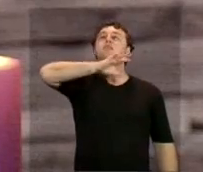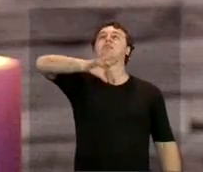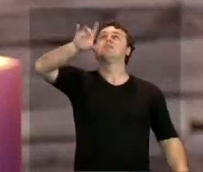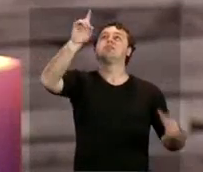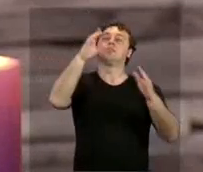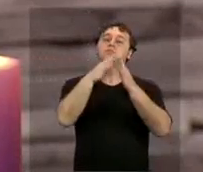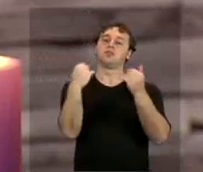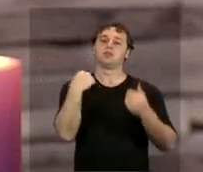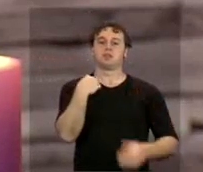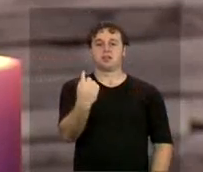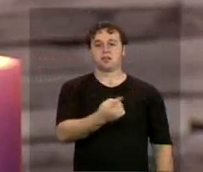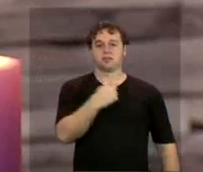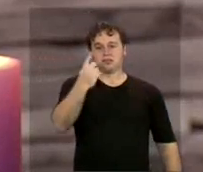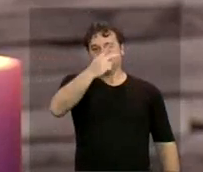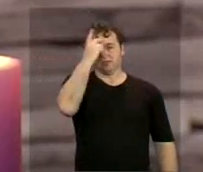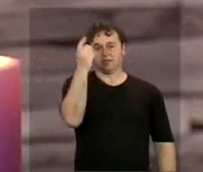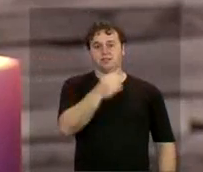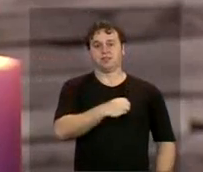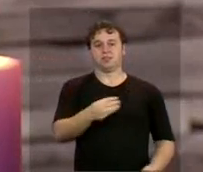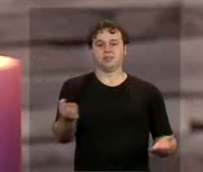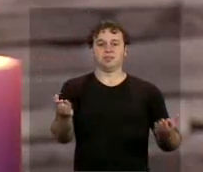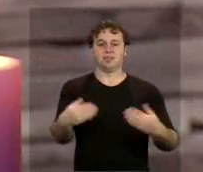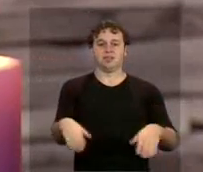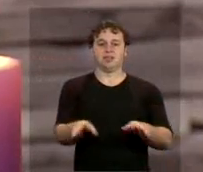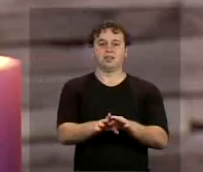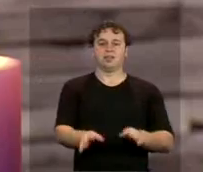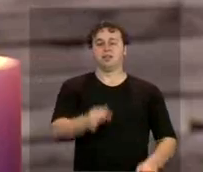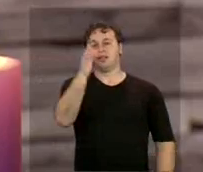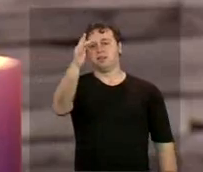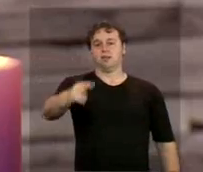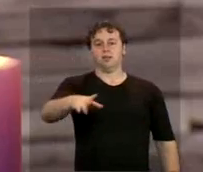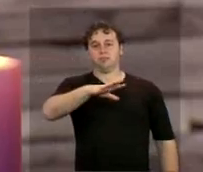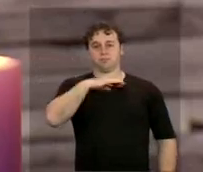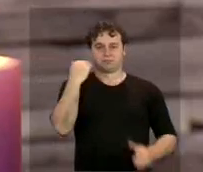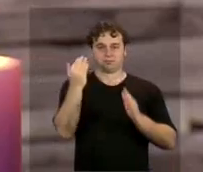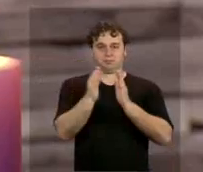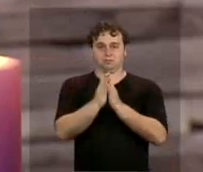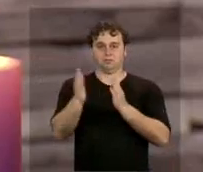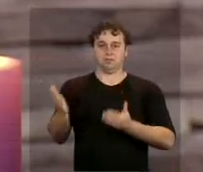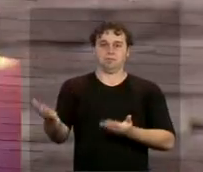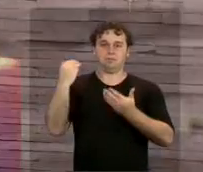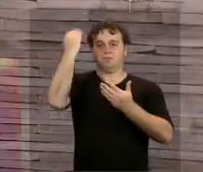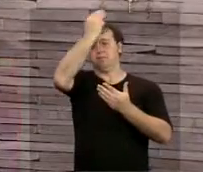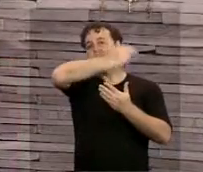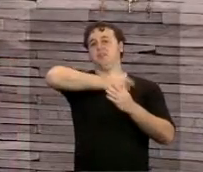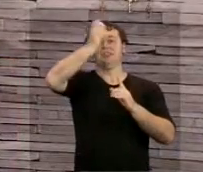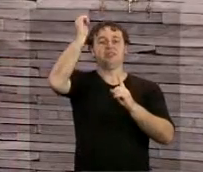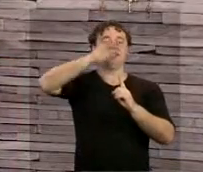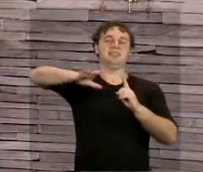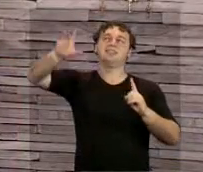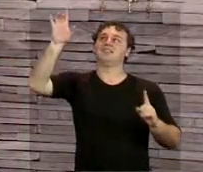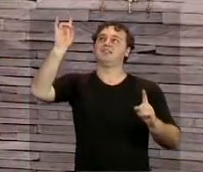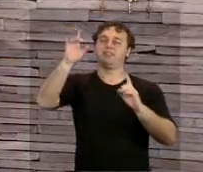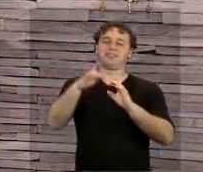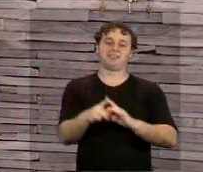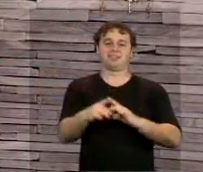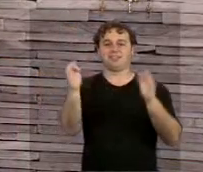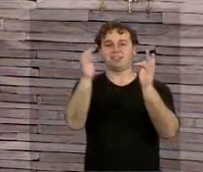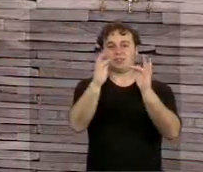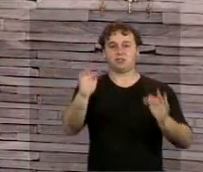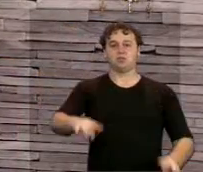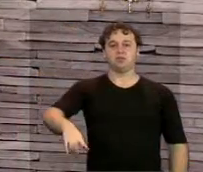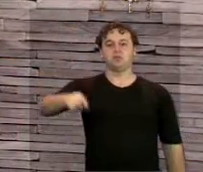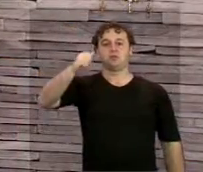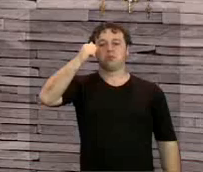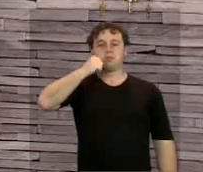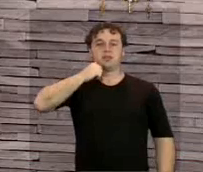Maria, Mãe de Deus, rogai por nós, pecadores, agora e na hora de nossa morte. Amém. Ave Maria, cheia de graça, o Senhor